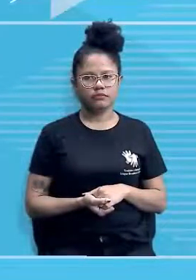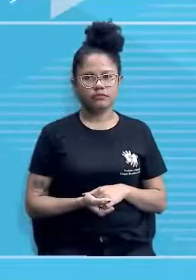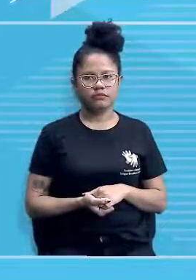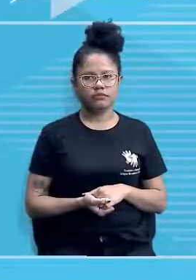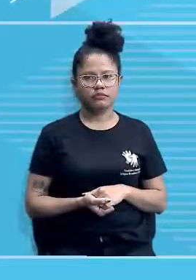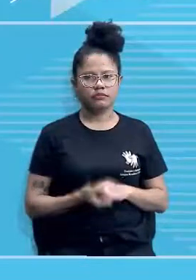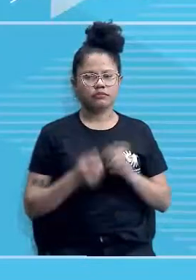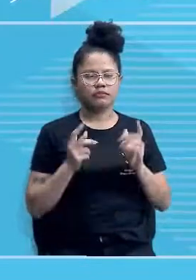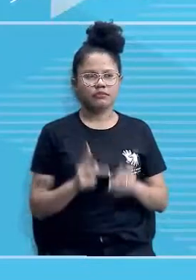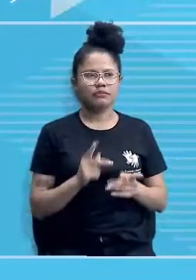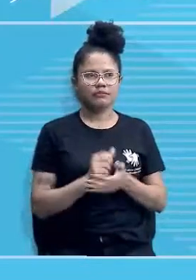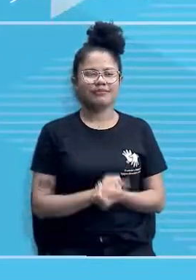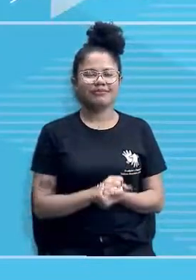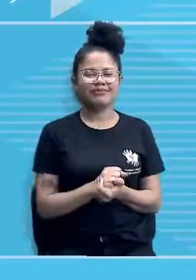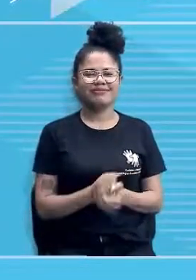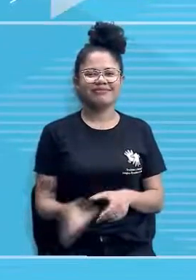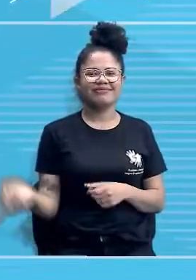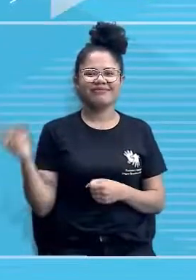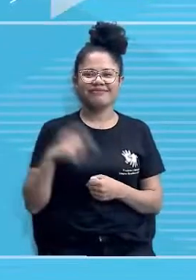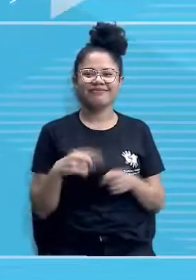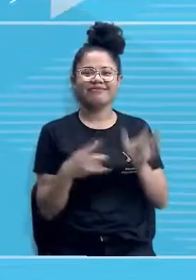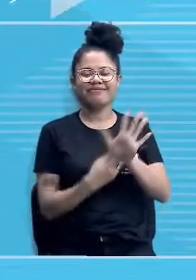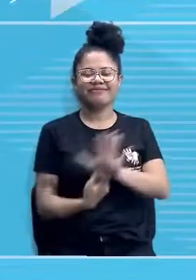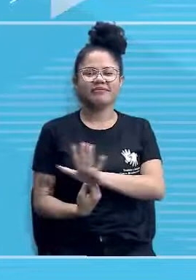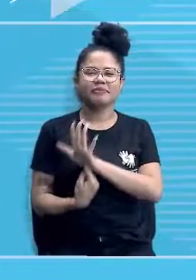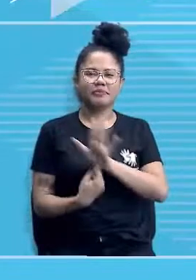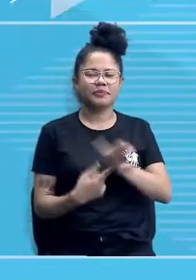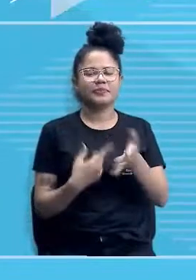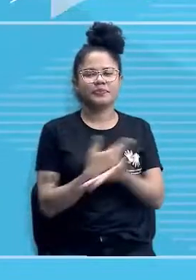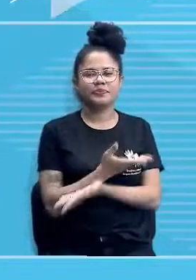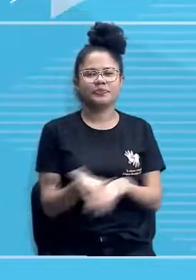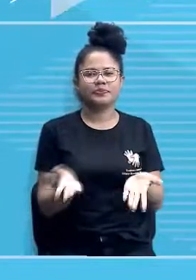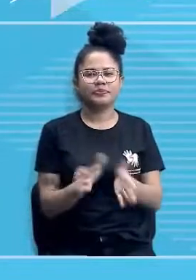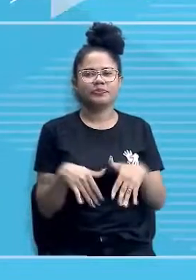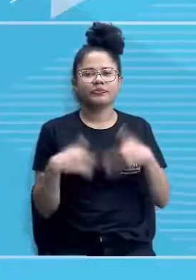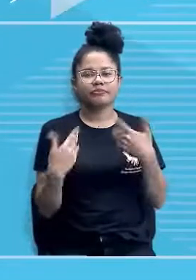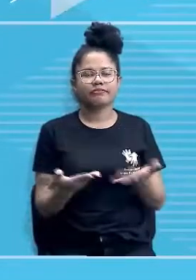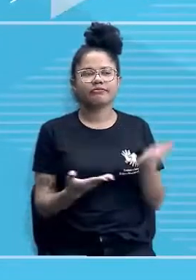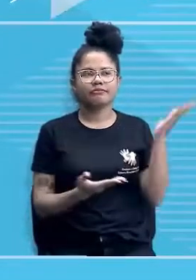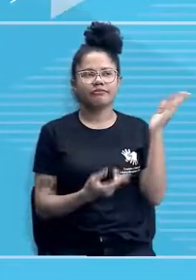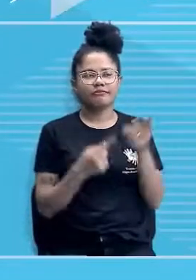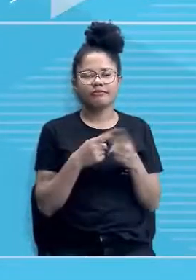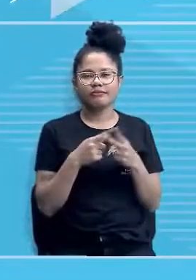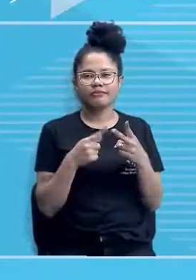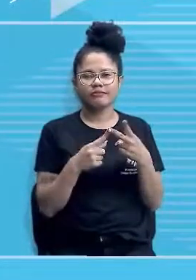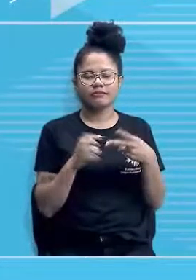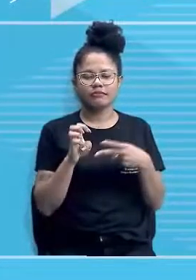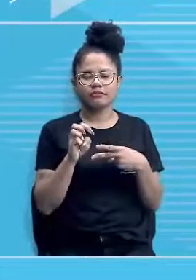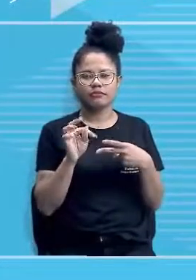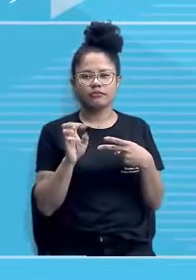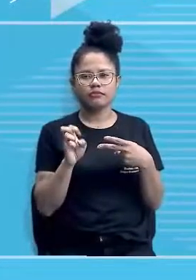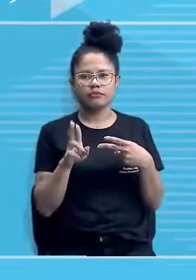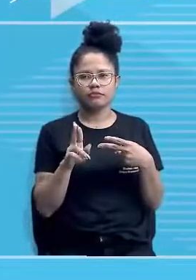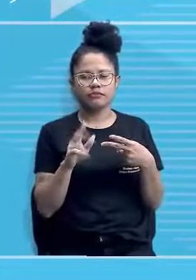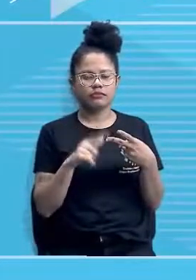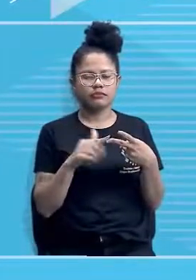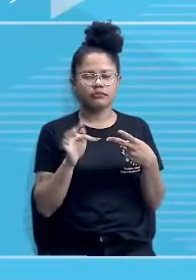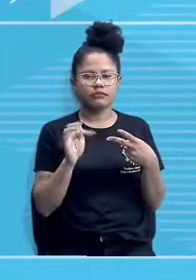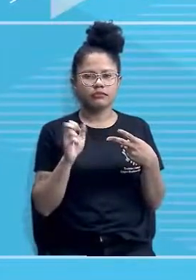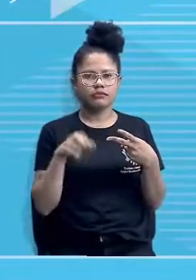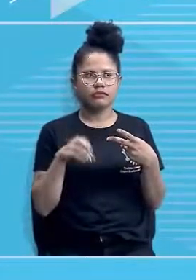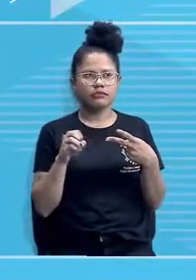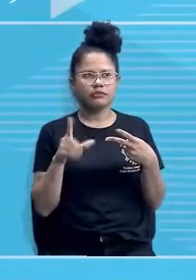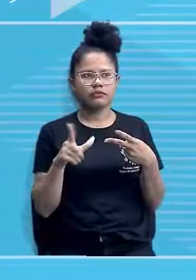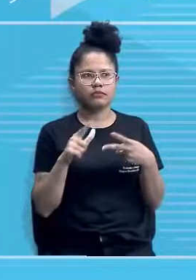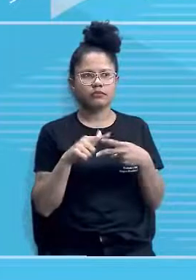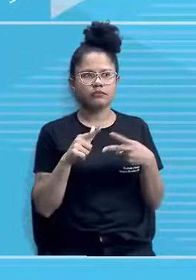ok meus amigos vão Tamos aí para mostrar justamente qual dessas duas funções o até e o fenol aqui você